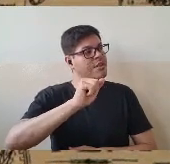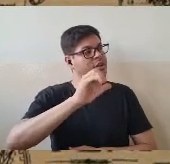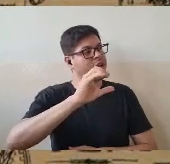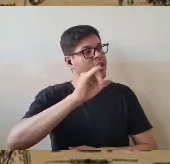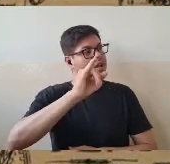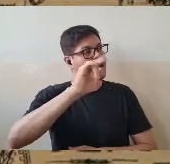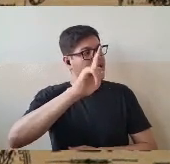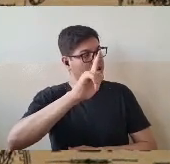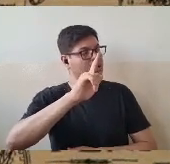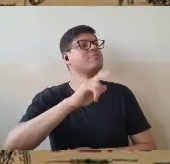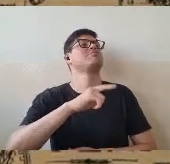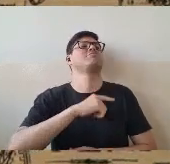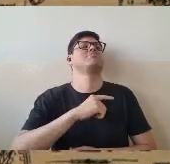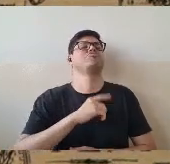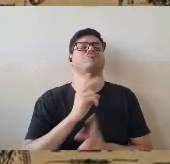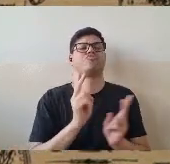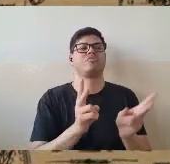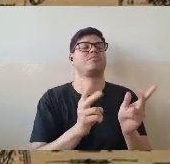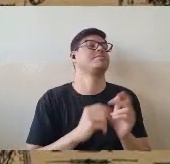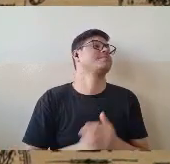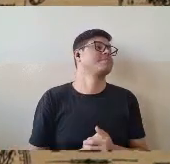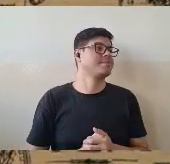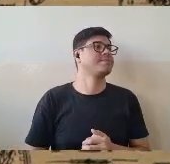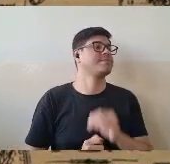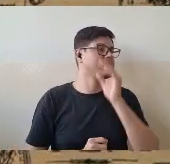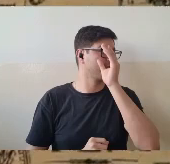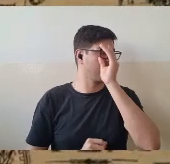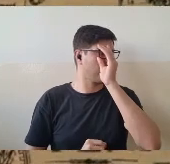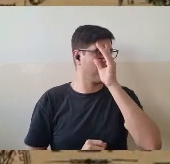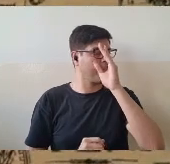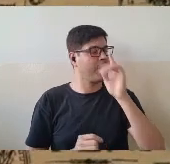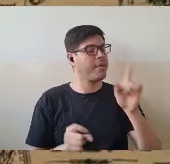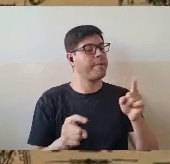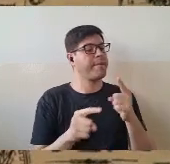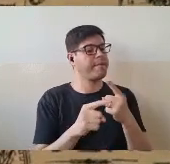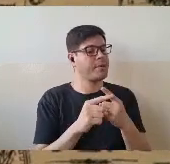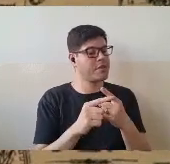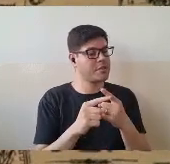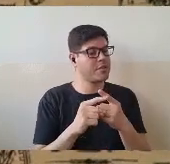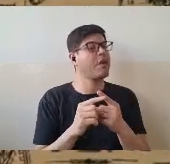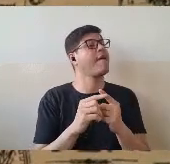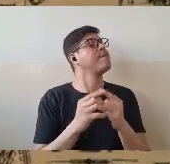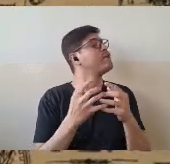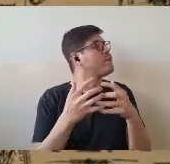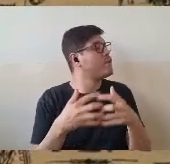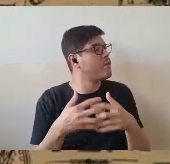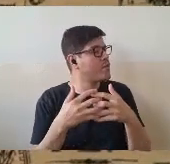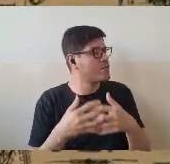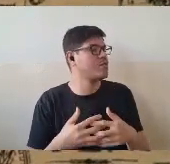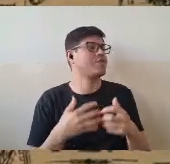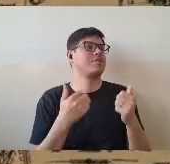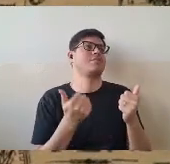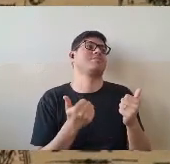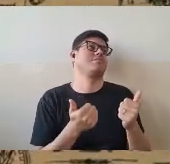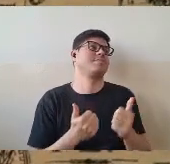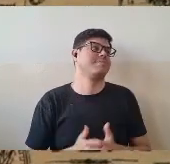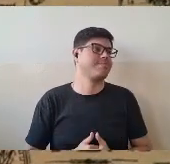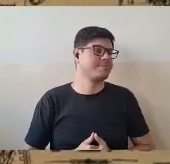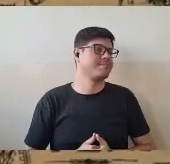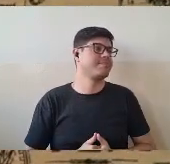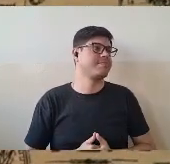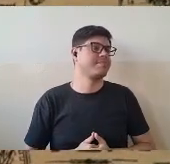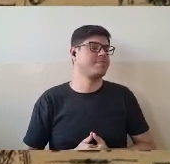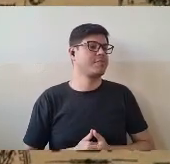realmente funciona é a Bezetacil, você está entendendo? Porque você vai prevenir uma febre reumática, uma doença,